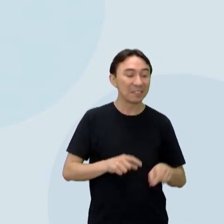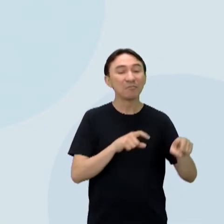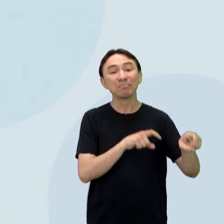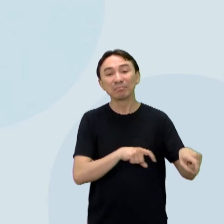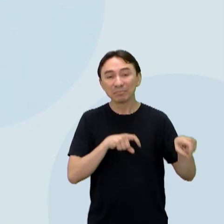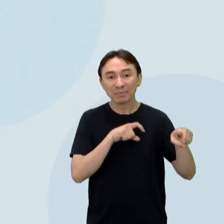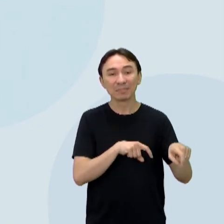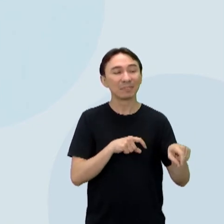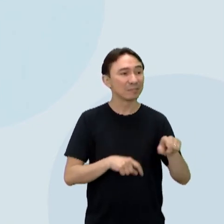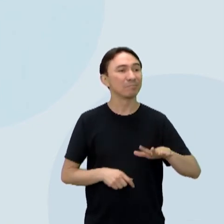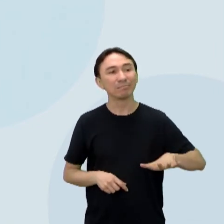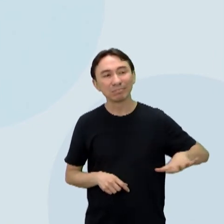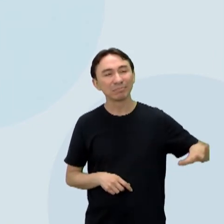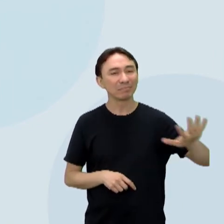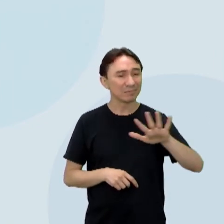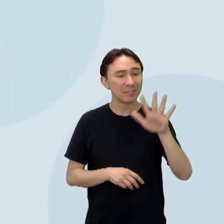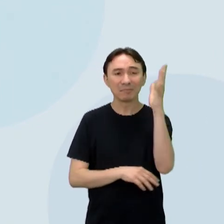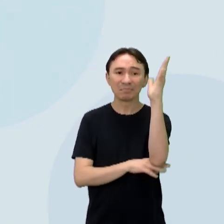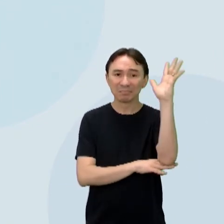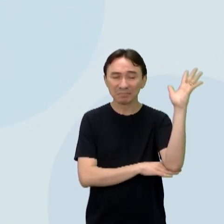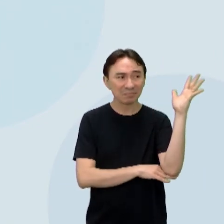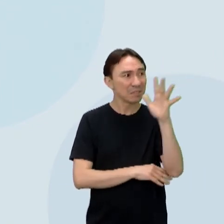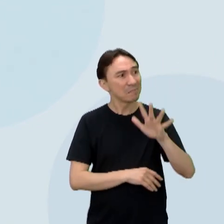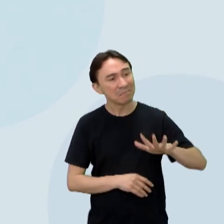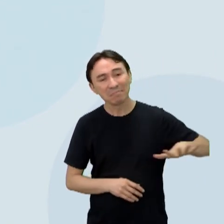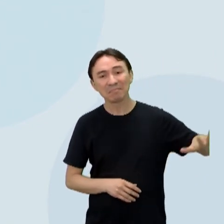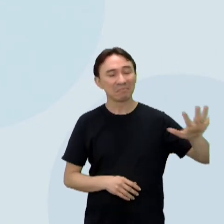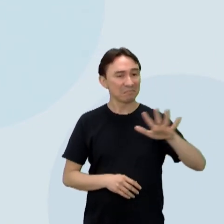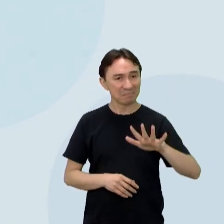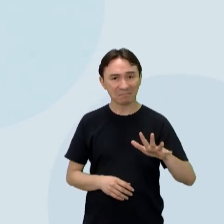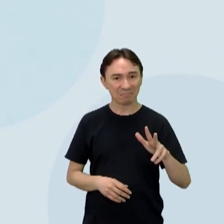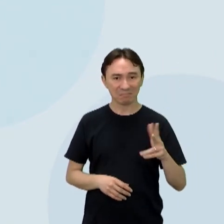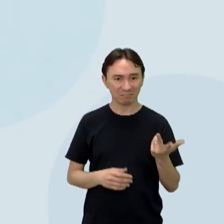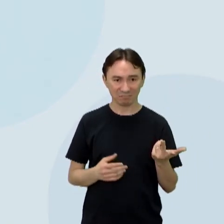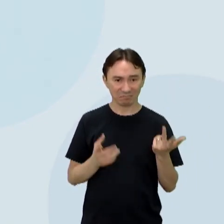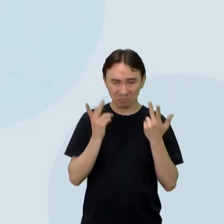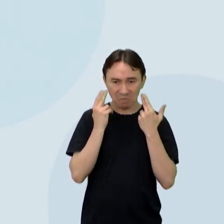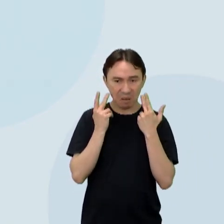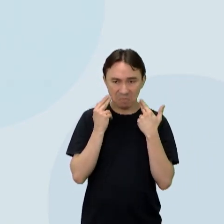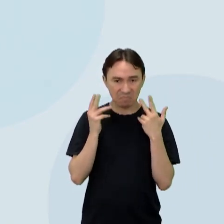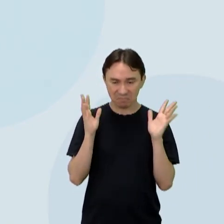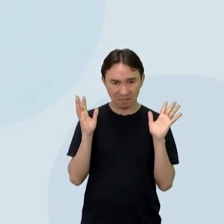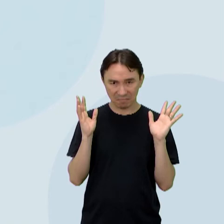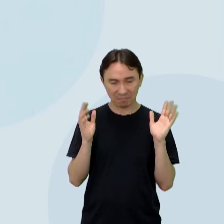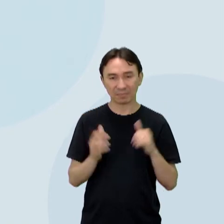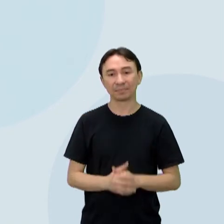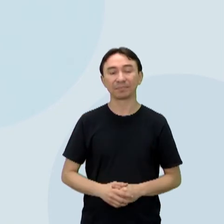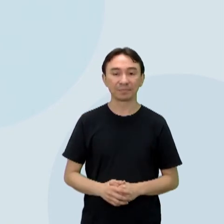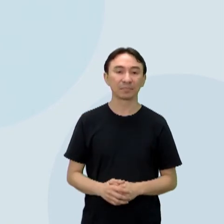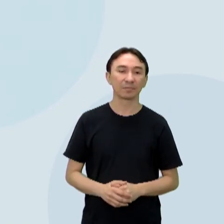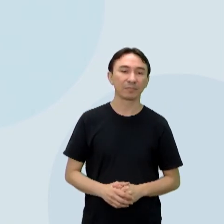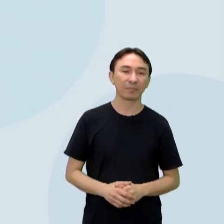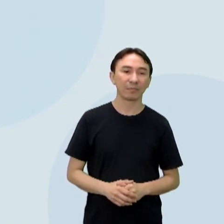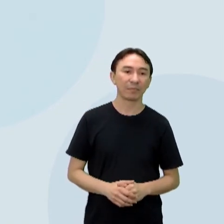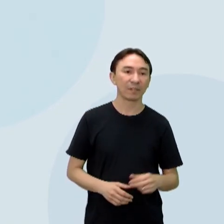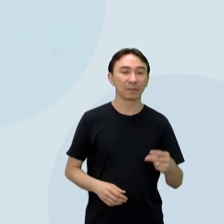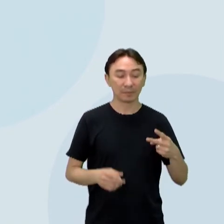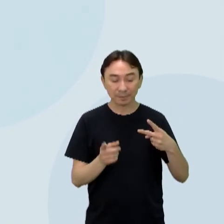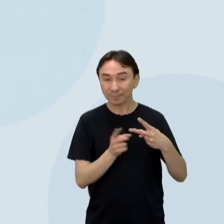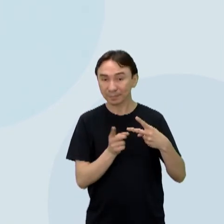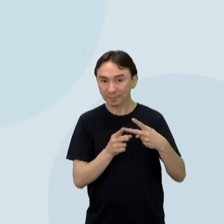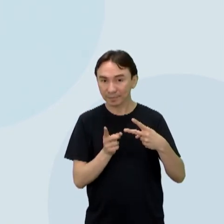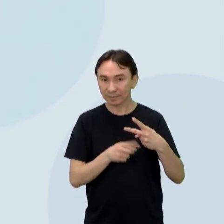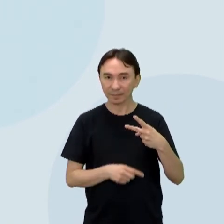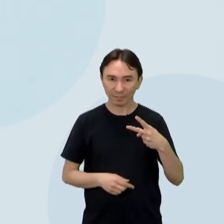na fazenda é toda a natureza. Nada aí, normal, né? Sim. Fez uma afirmativa aí. Na